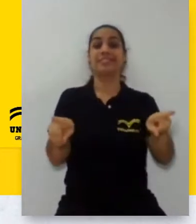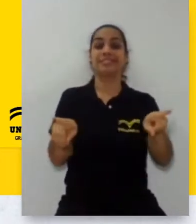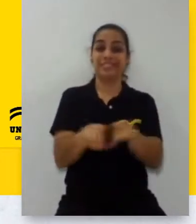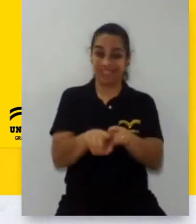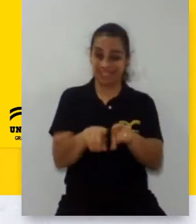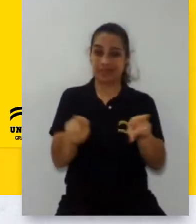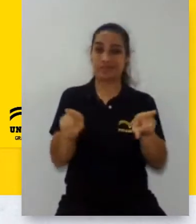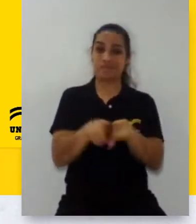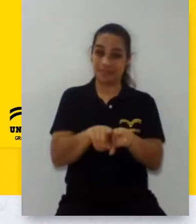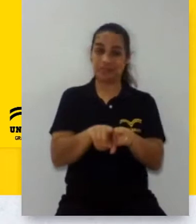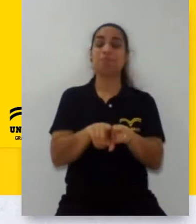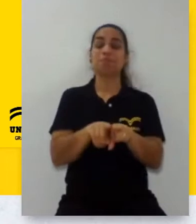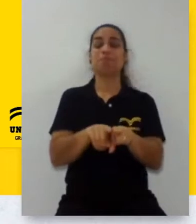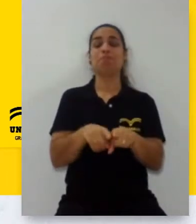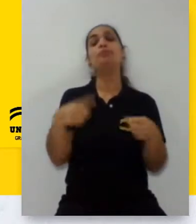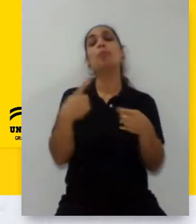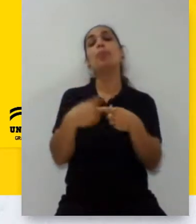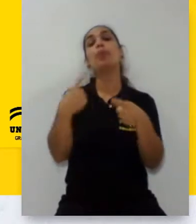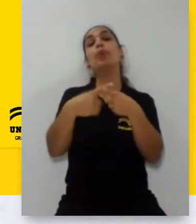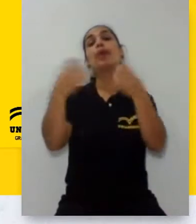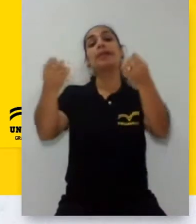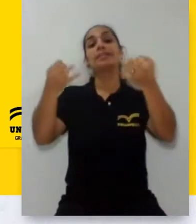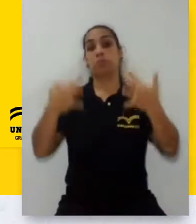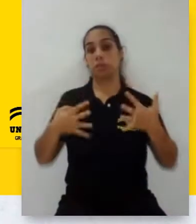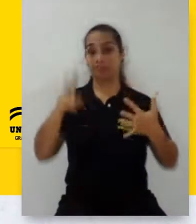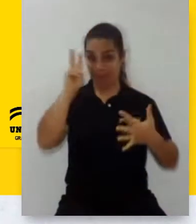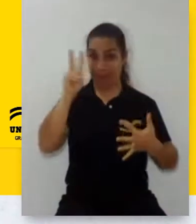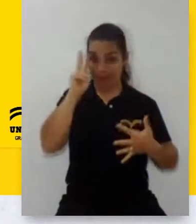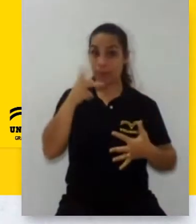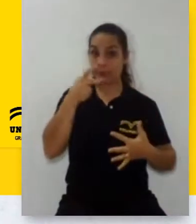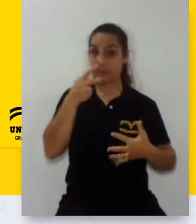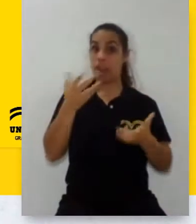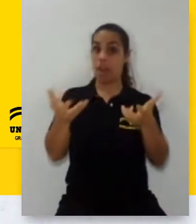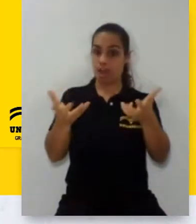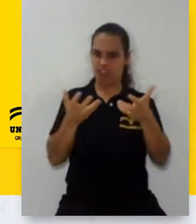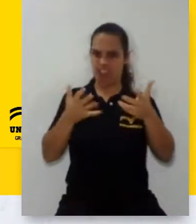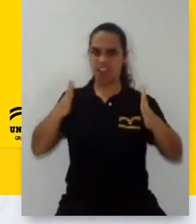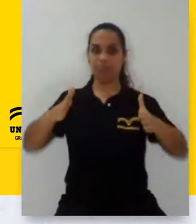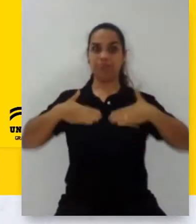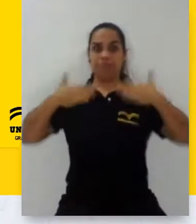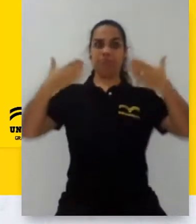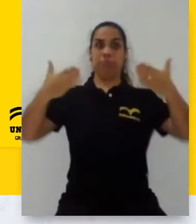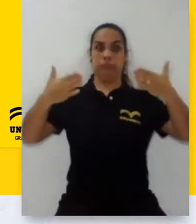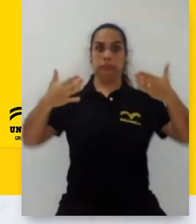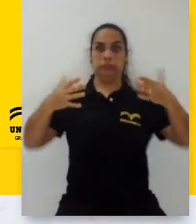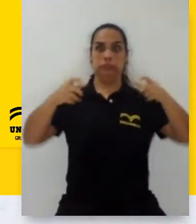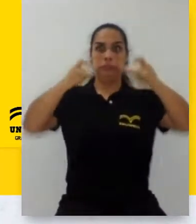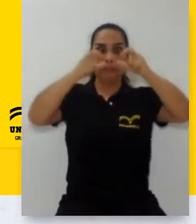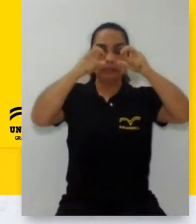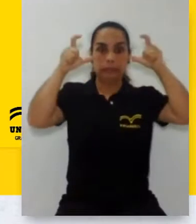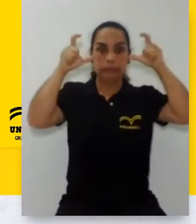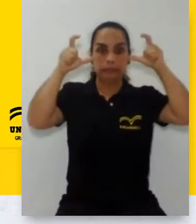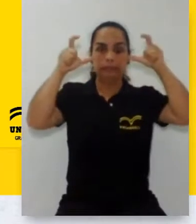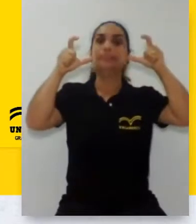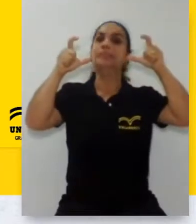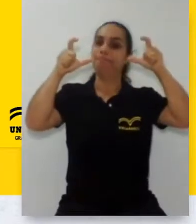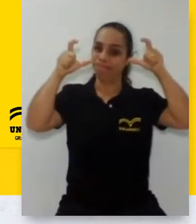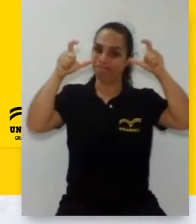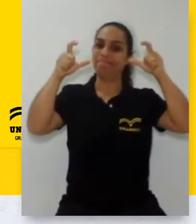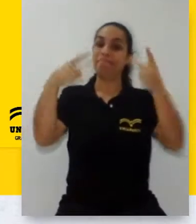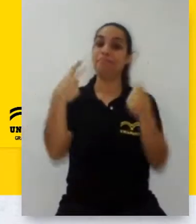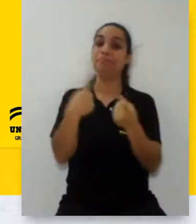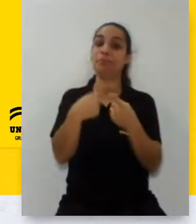falei para vocês que eu queria assustar vocês, né? Mas o que eu quero dizer com isso? Eu quero dizer o seguinte, nós temos doenças cardiovasculares e